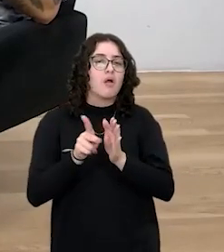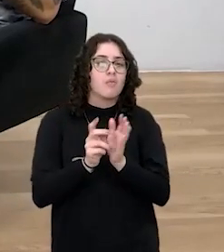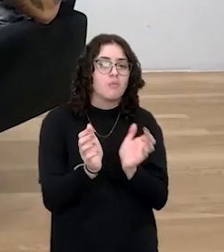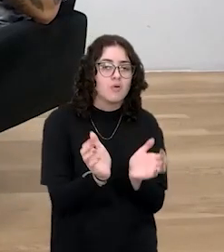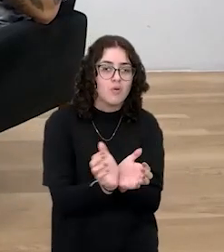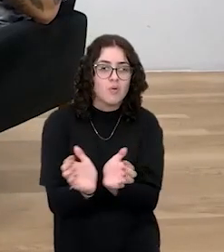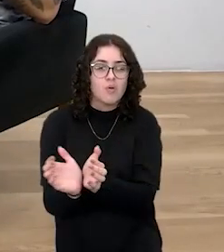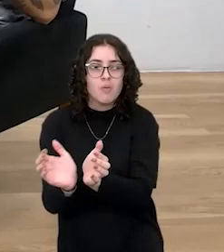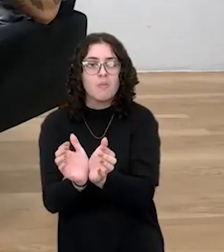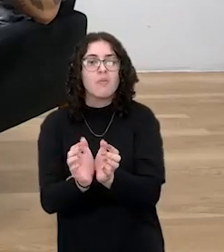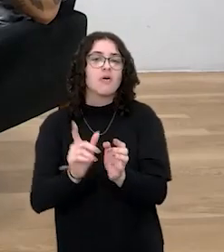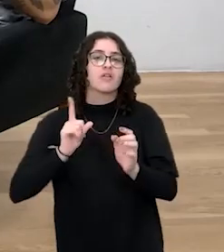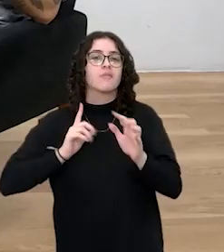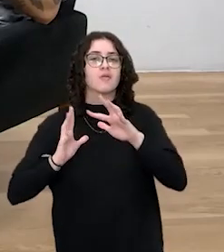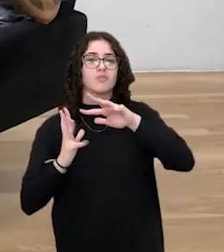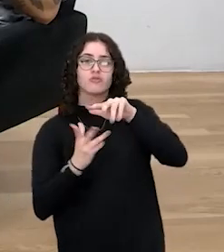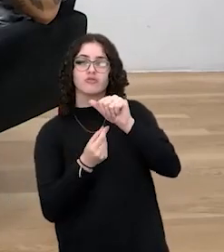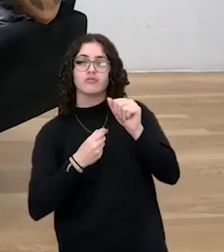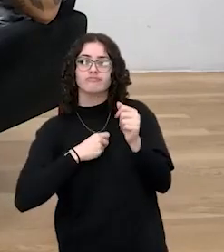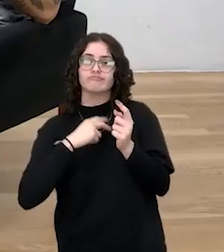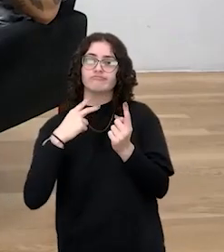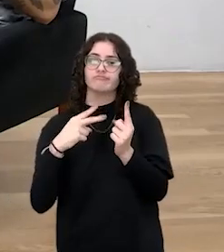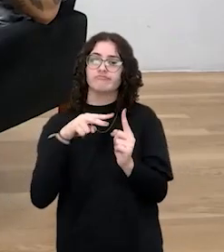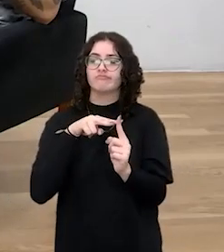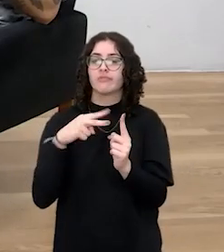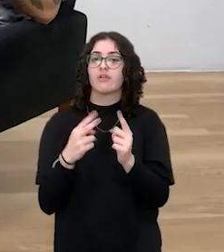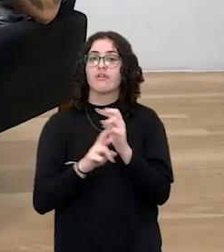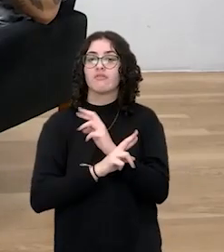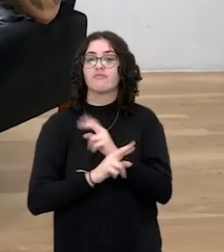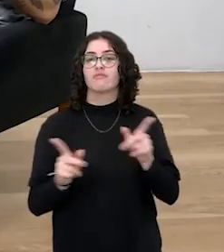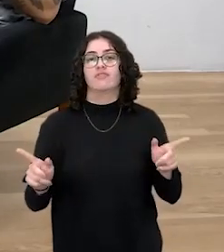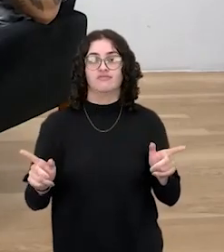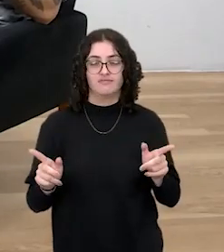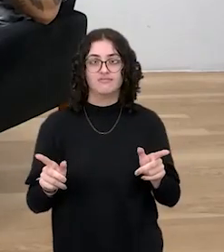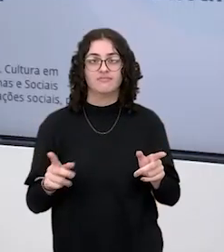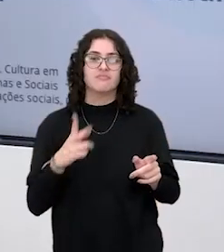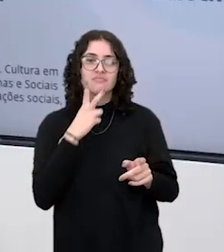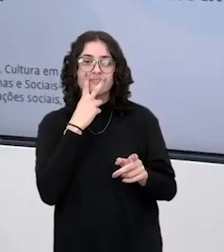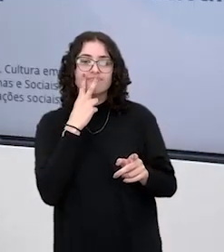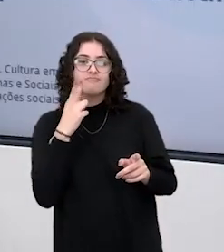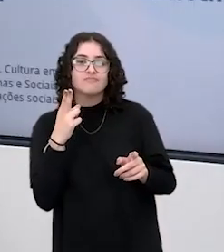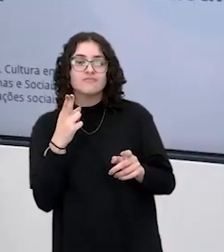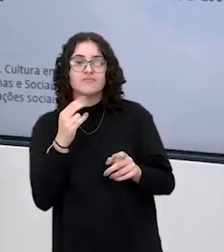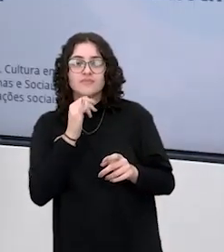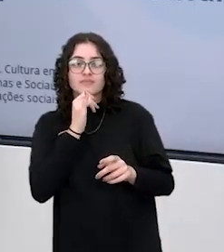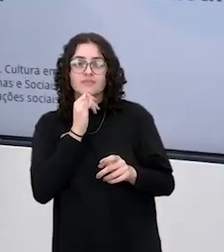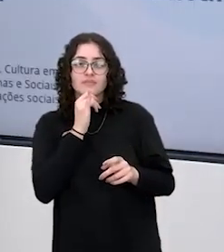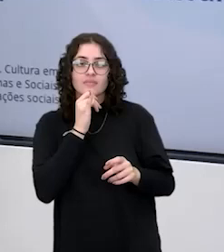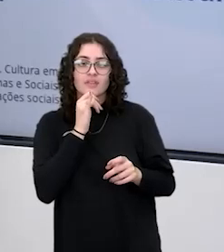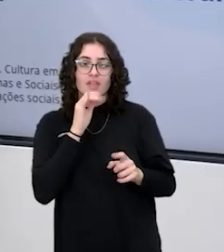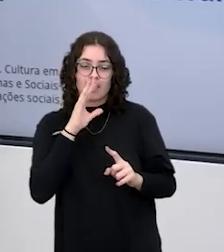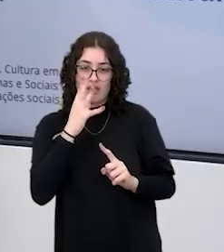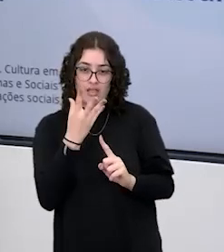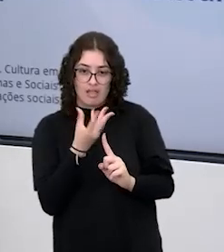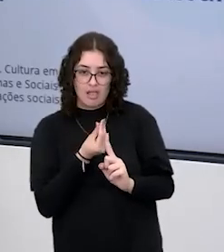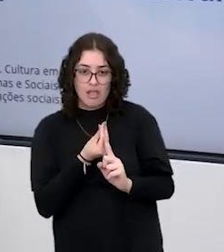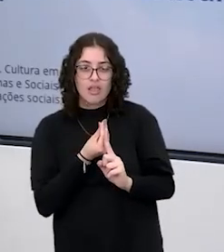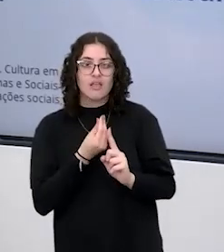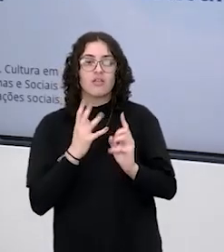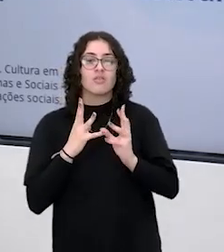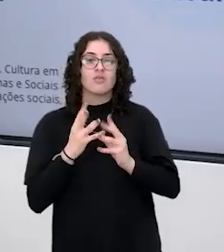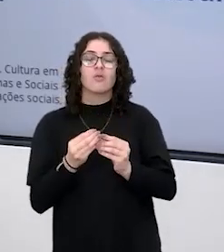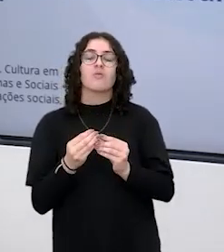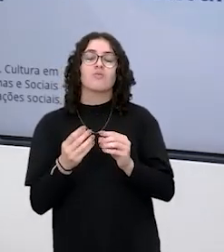do mundo, fazendo com que haja um pertencimento pela via artística de todo